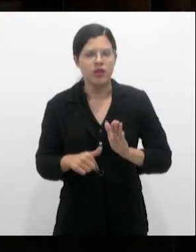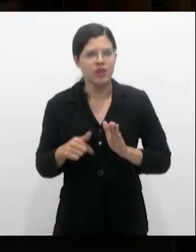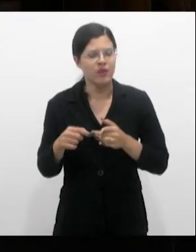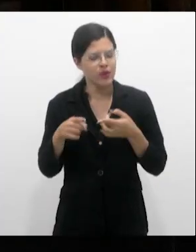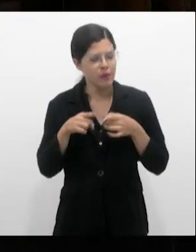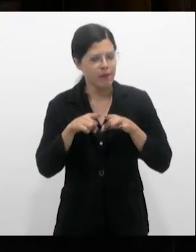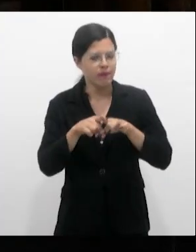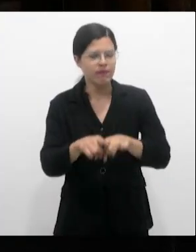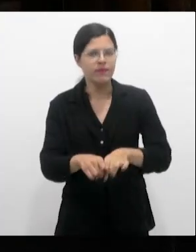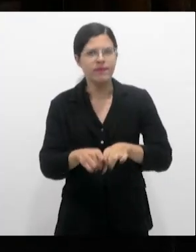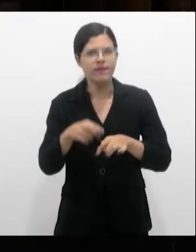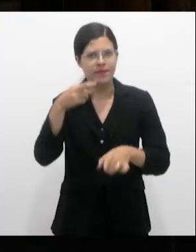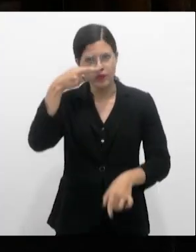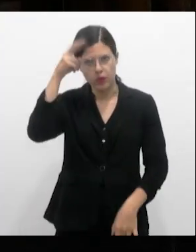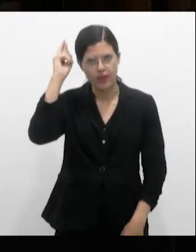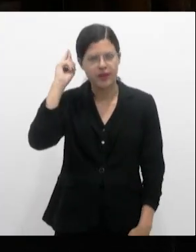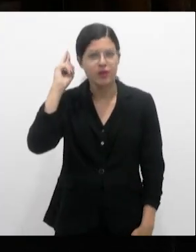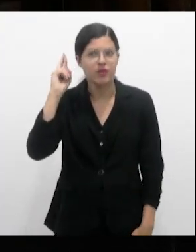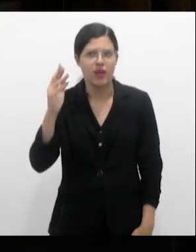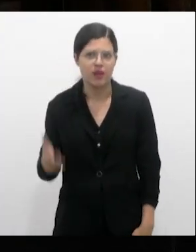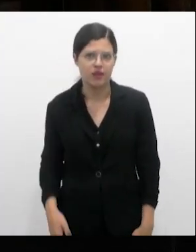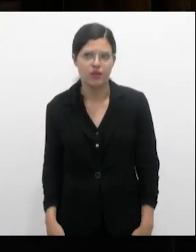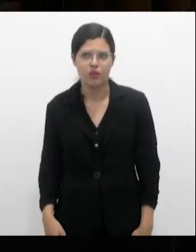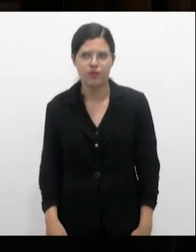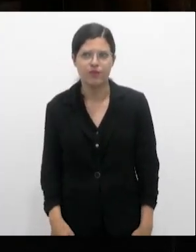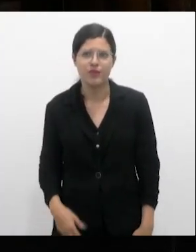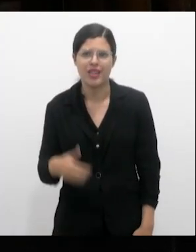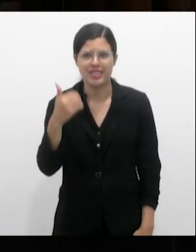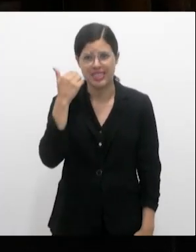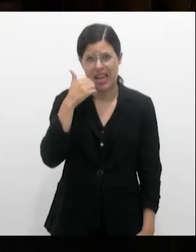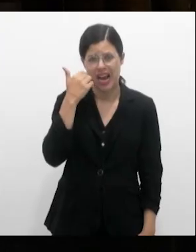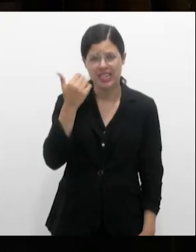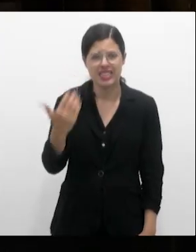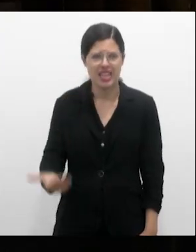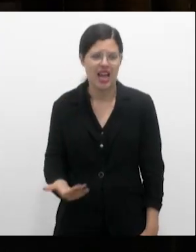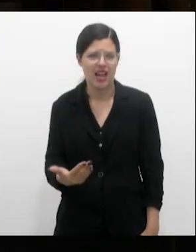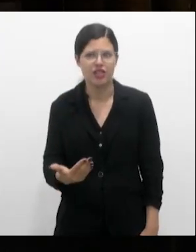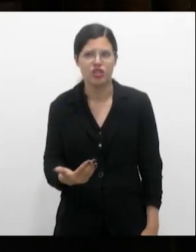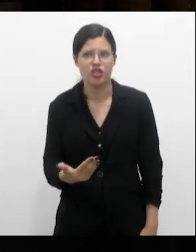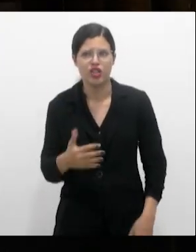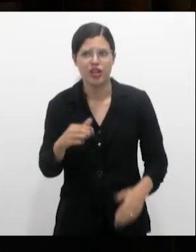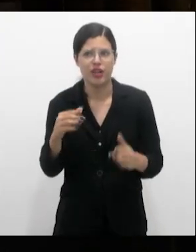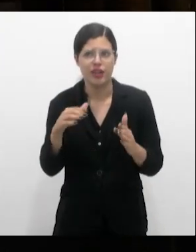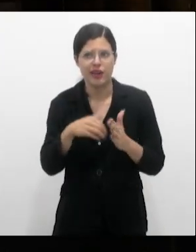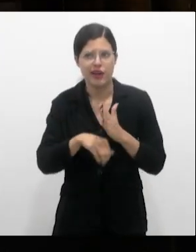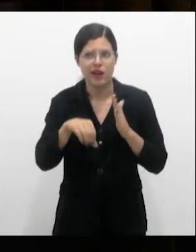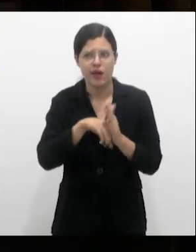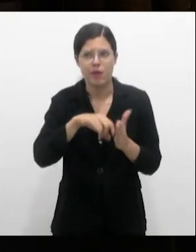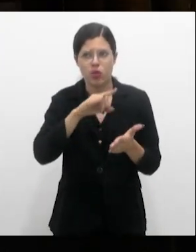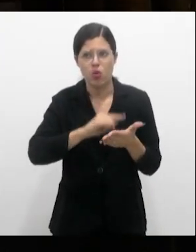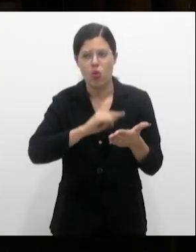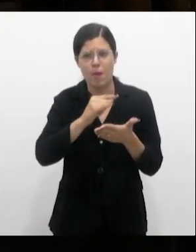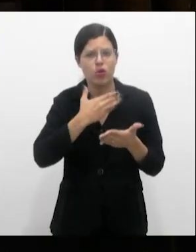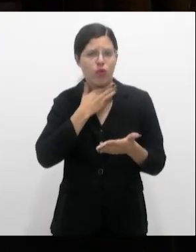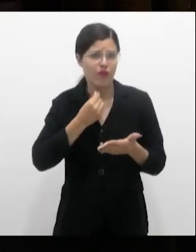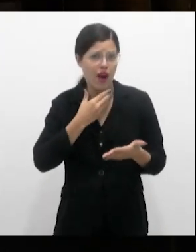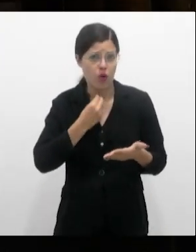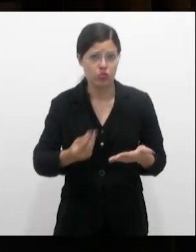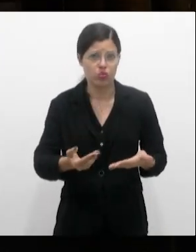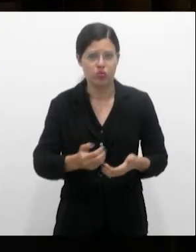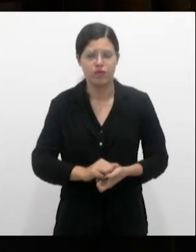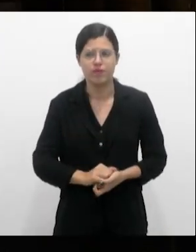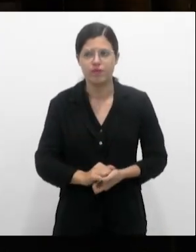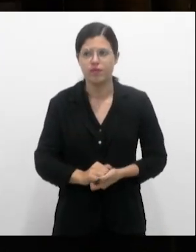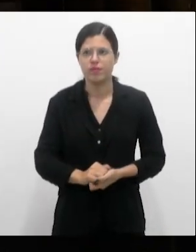Neves. Cambalacho, sacanagem, estelionato, documento falso.